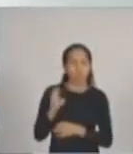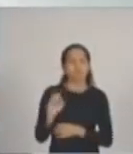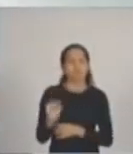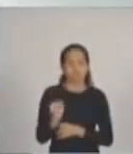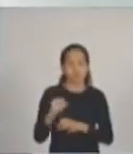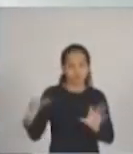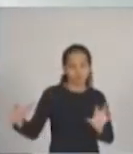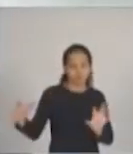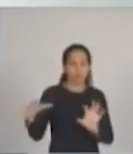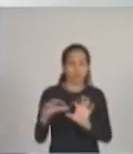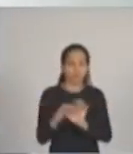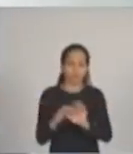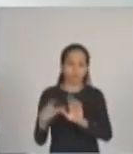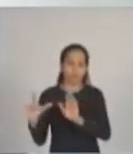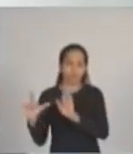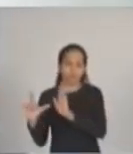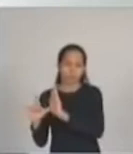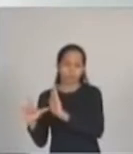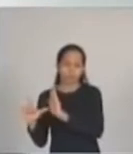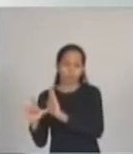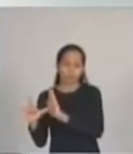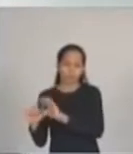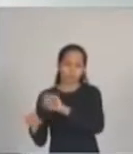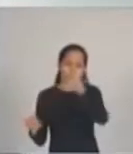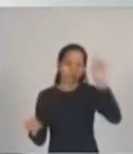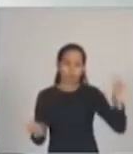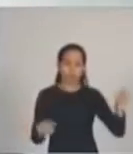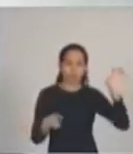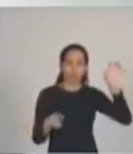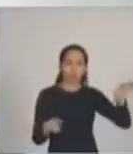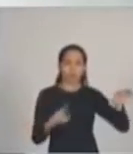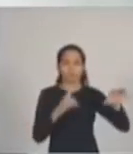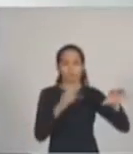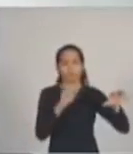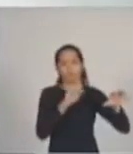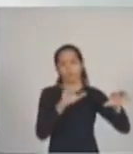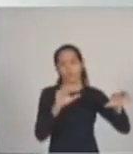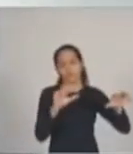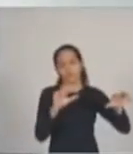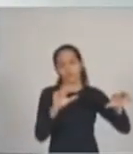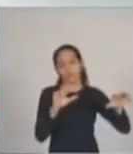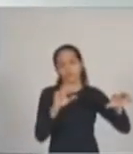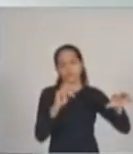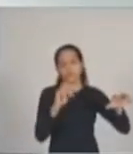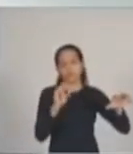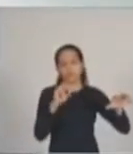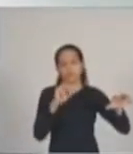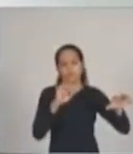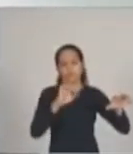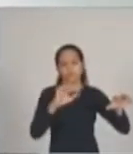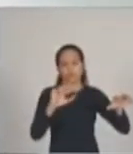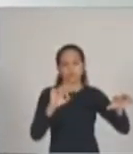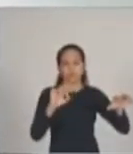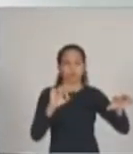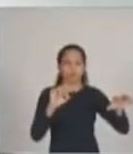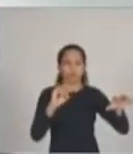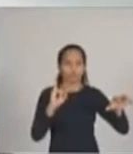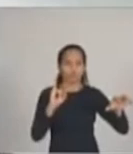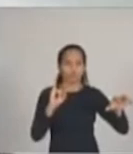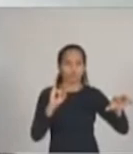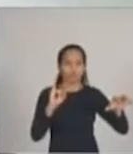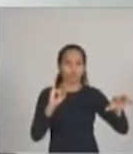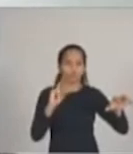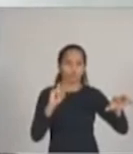o município de Linhares ao Balneário do Pontão do Piranga até a comunidade do Tegredo. Esse asfalto aí, ele é aproximadamente